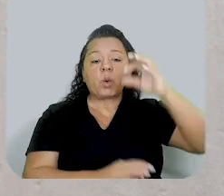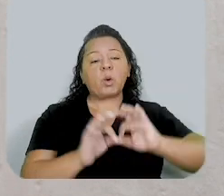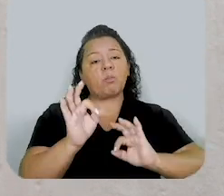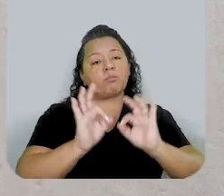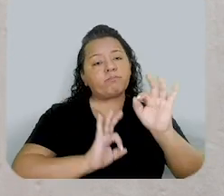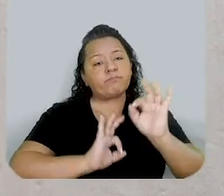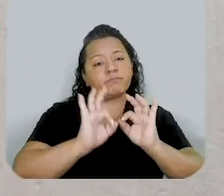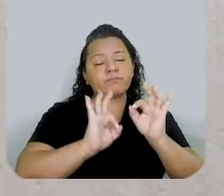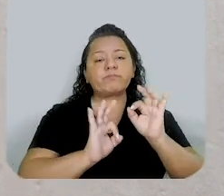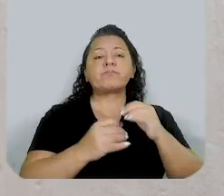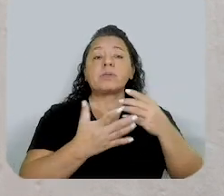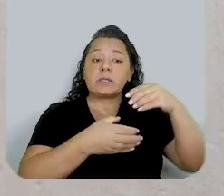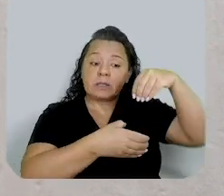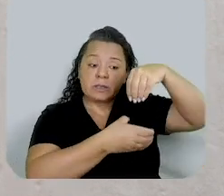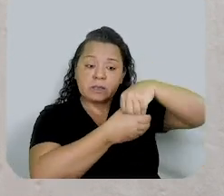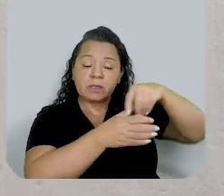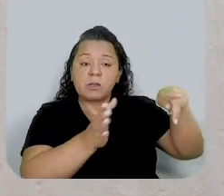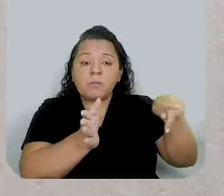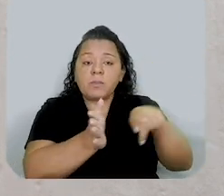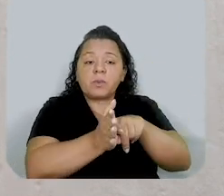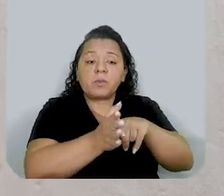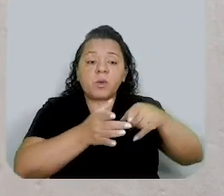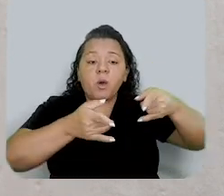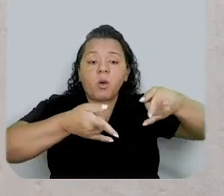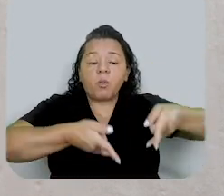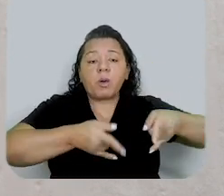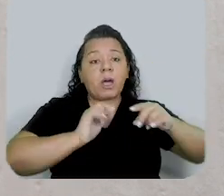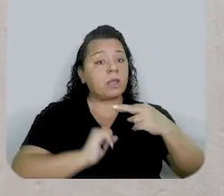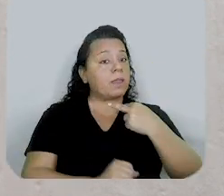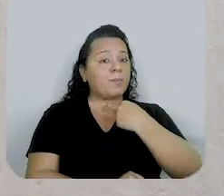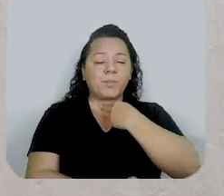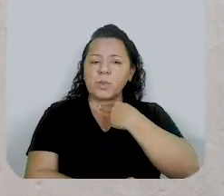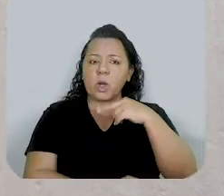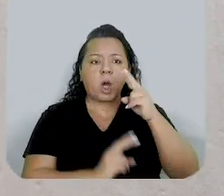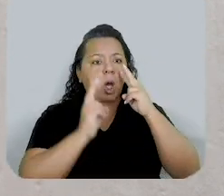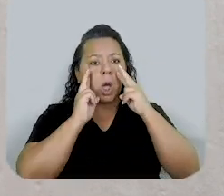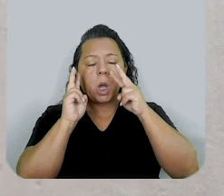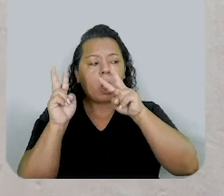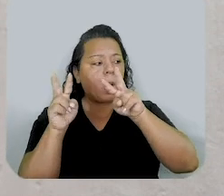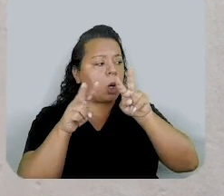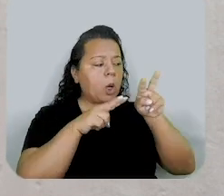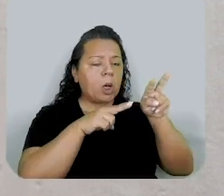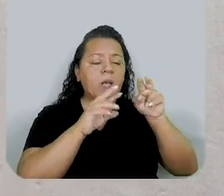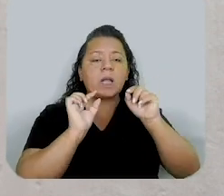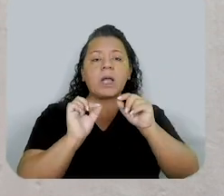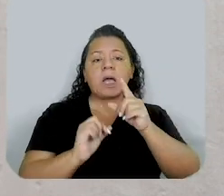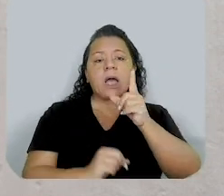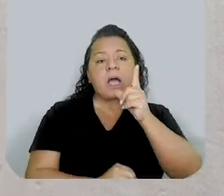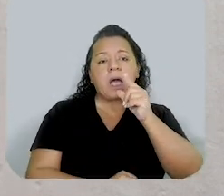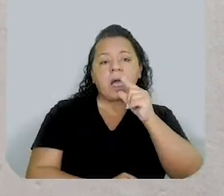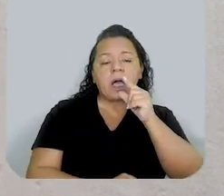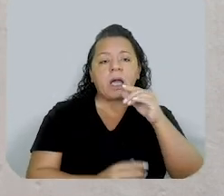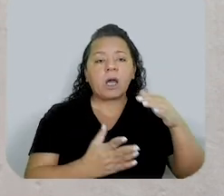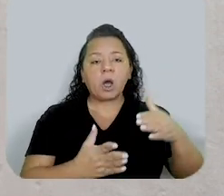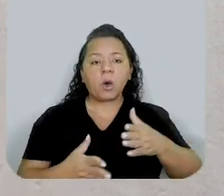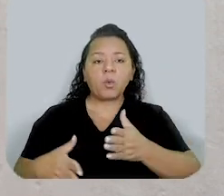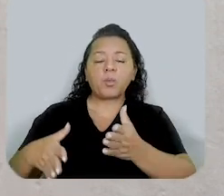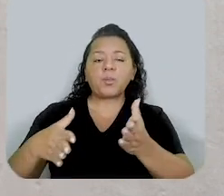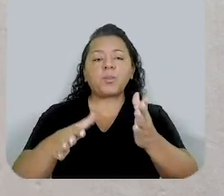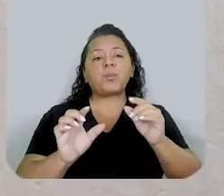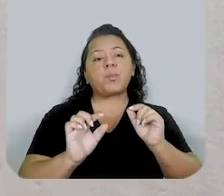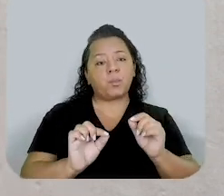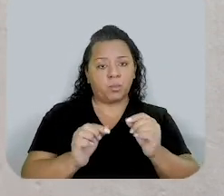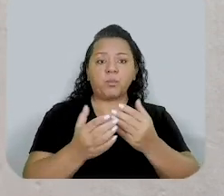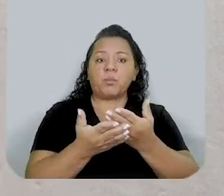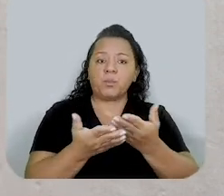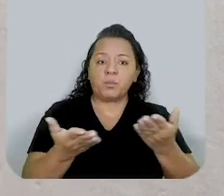não pode olhar nem para o rio, né? E só depois de, no mínimo, 6 meses, no máximo 1